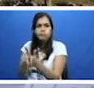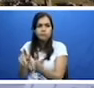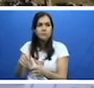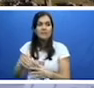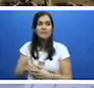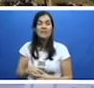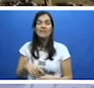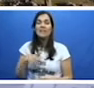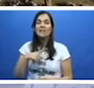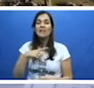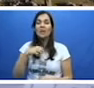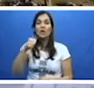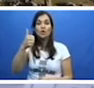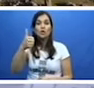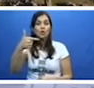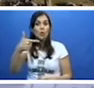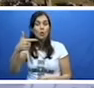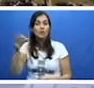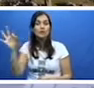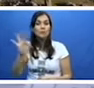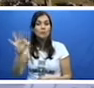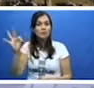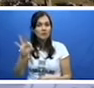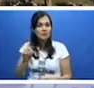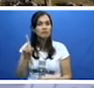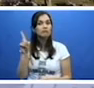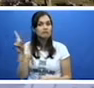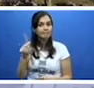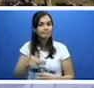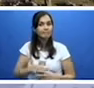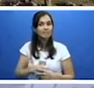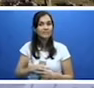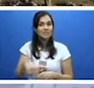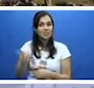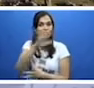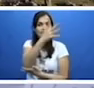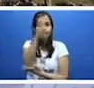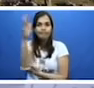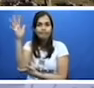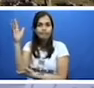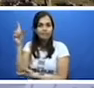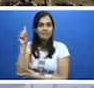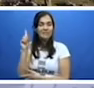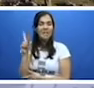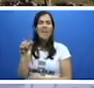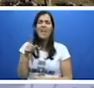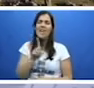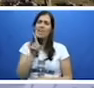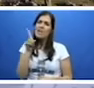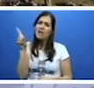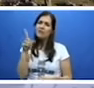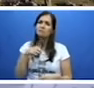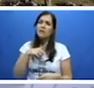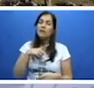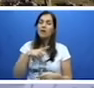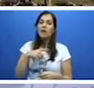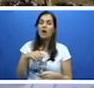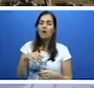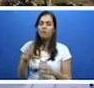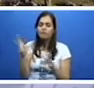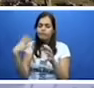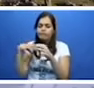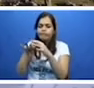cerca de doze por cento da Mata original essa mata ela se concentra principalmente na região Sul